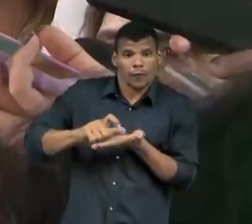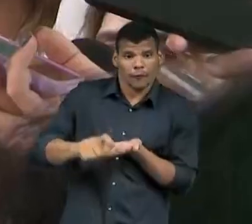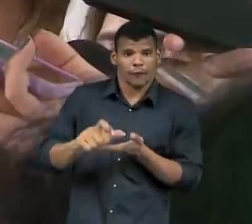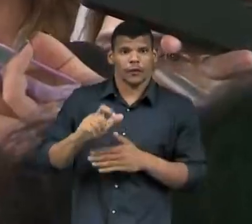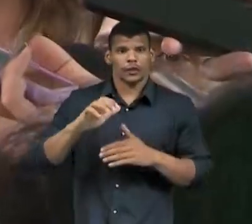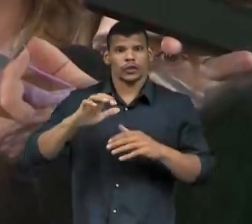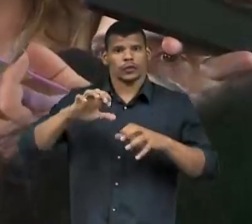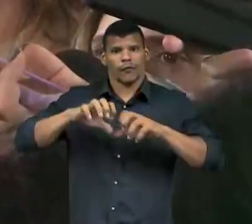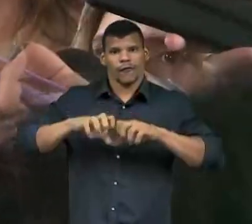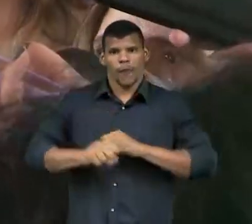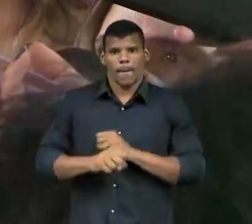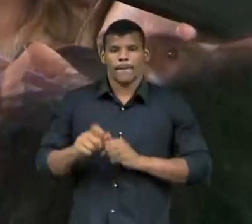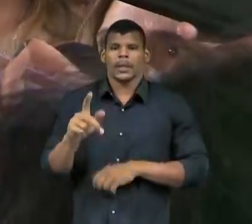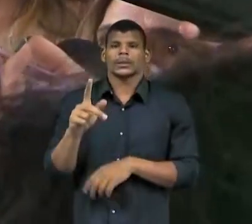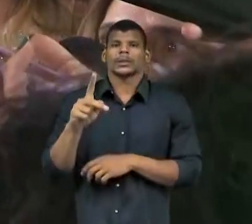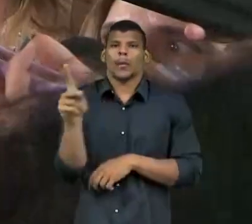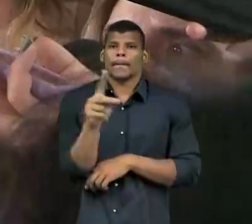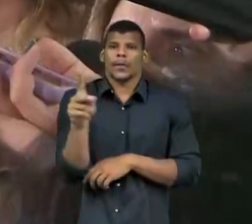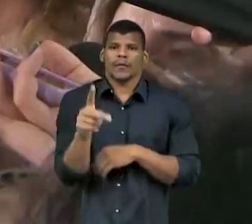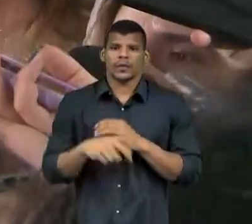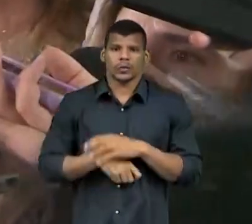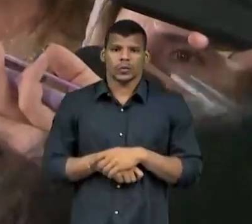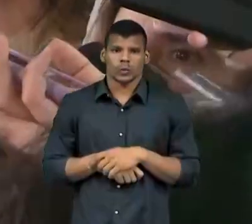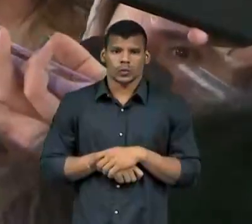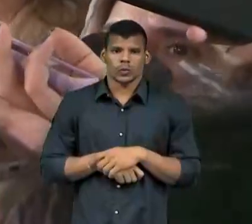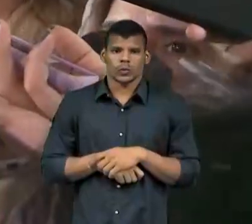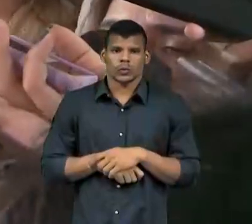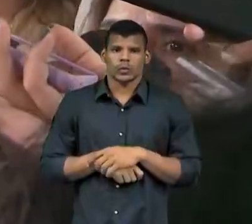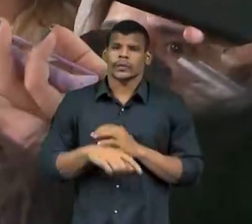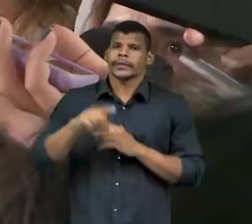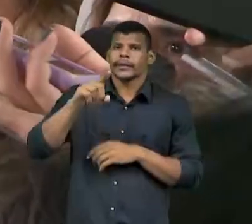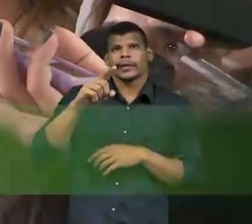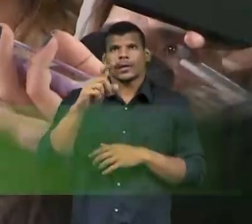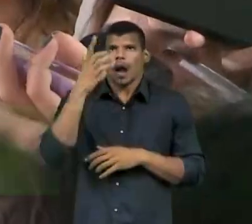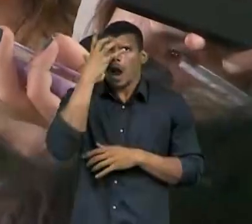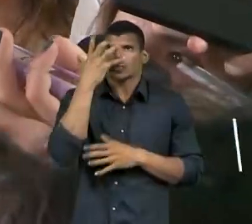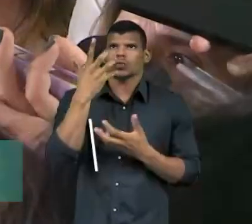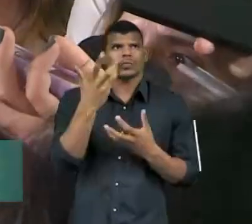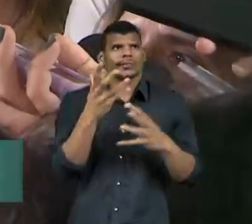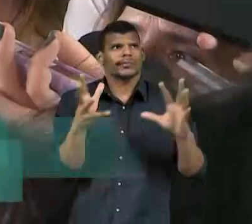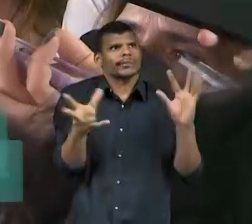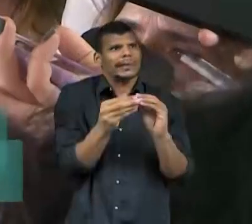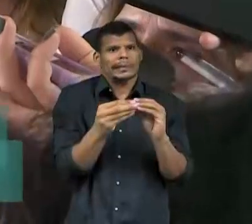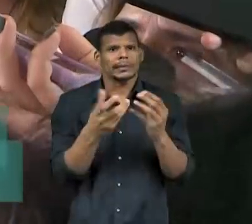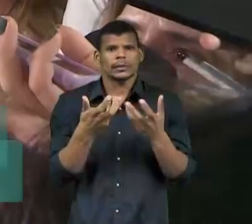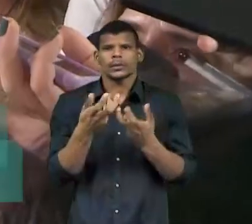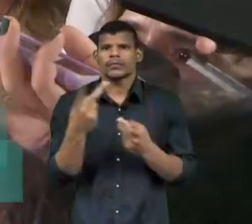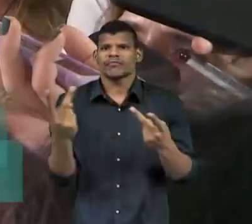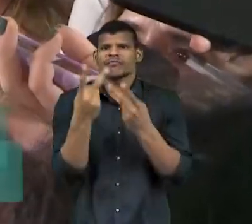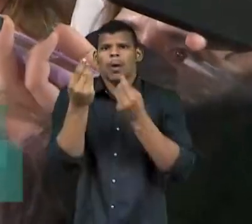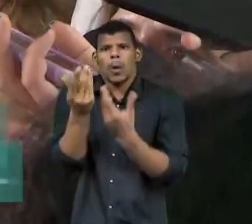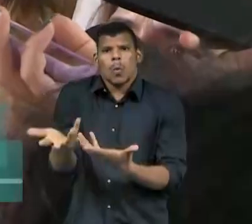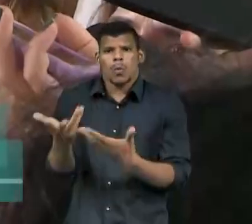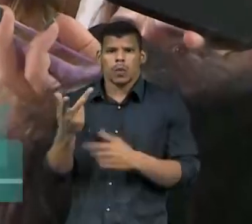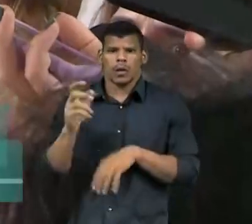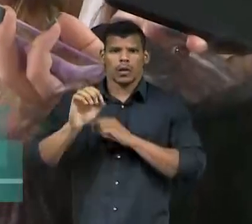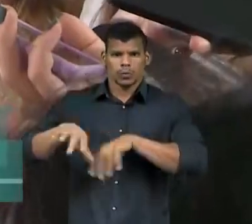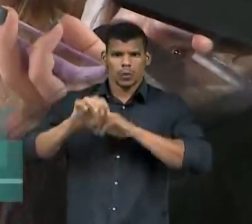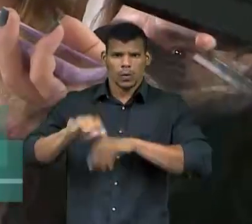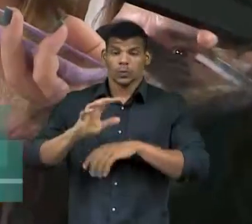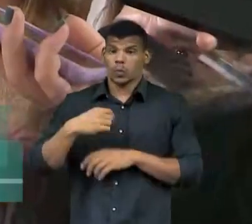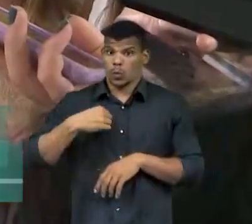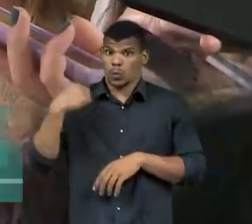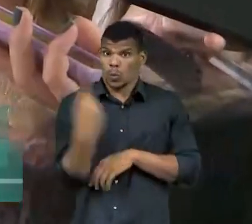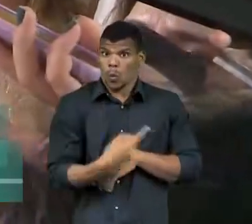professores. Isso é uma forma de reconhecer o trabalho dos nossos professores, reconhecer o trabalho da educação. Eu estava dizendo aqui na minha fala que, como nós somos hoje